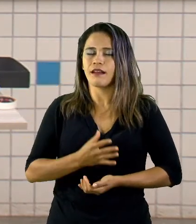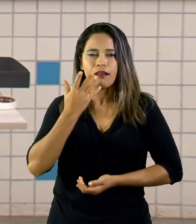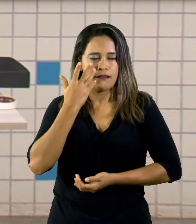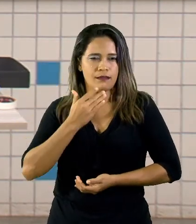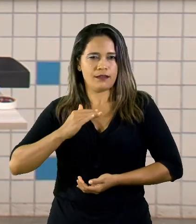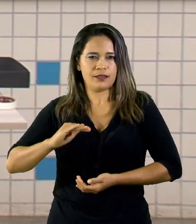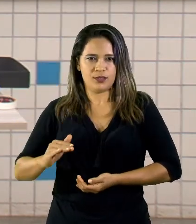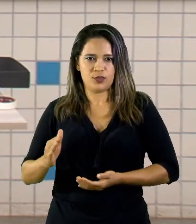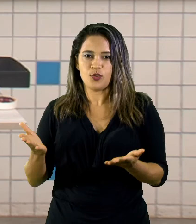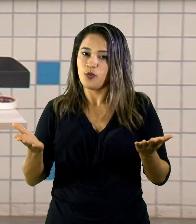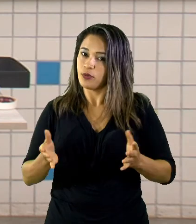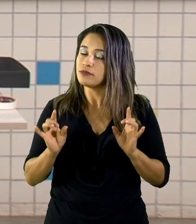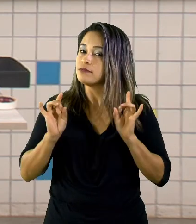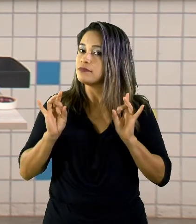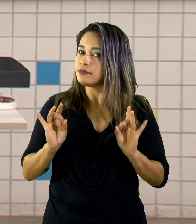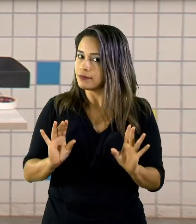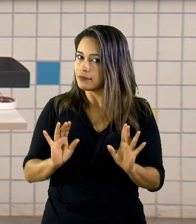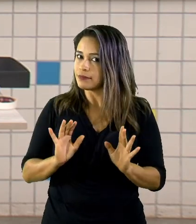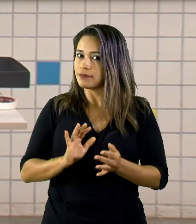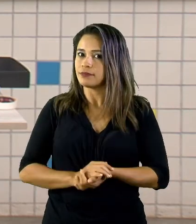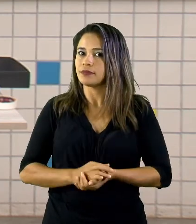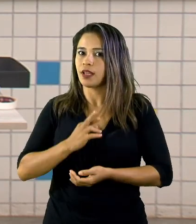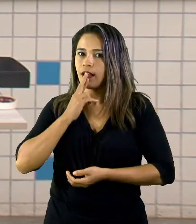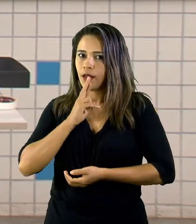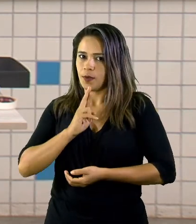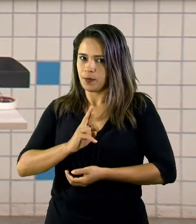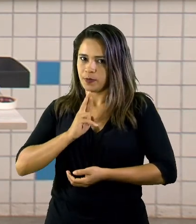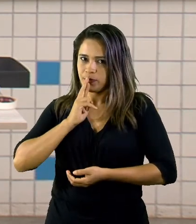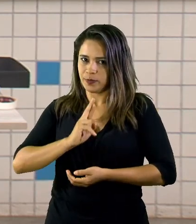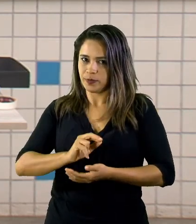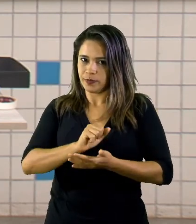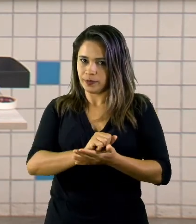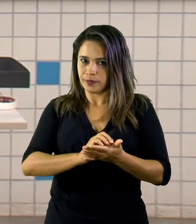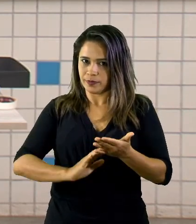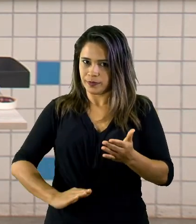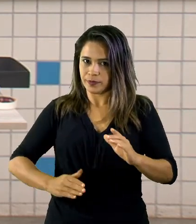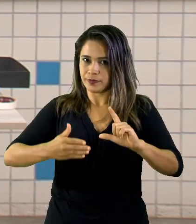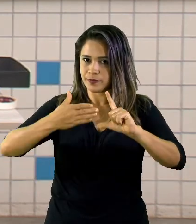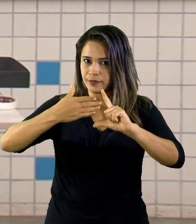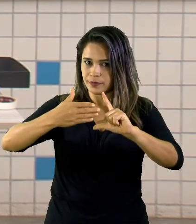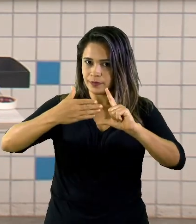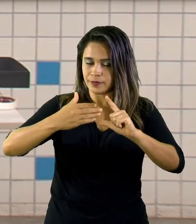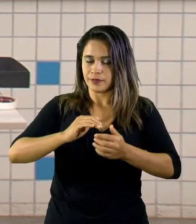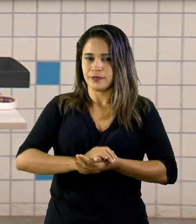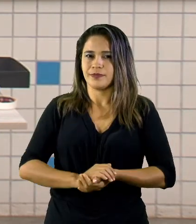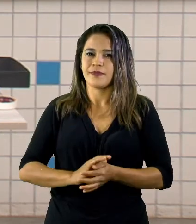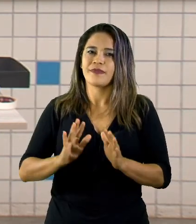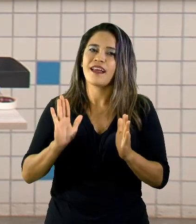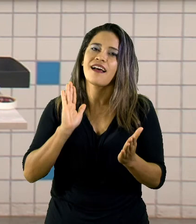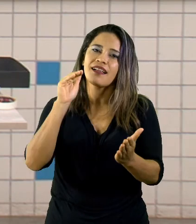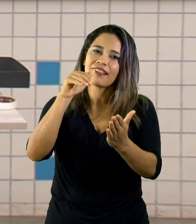Crianças, por hoje é só. Responda as atividades do nosso portal. Até a